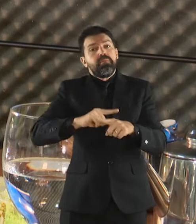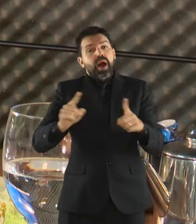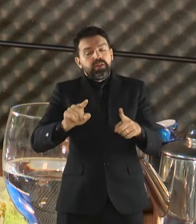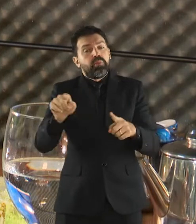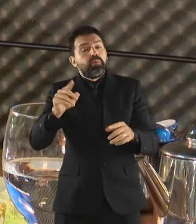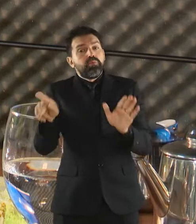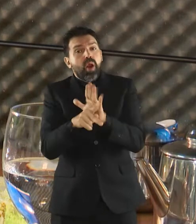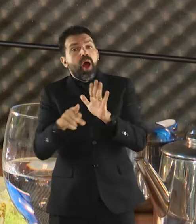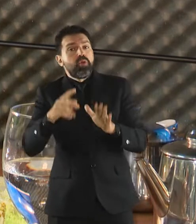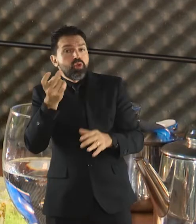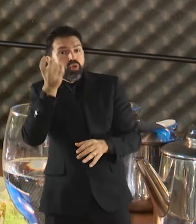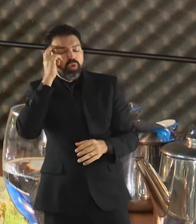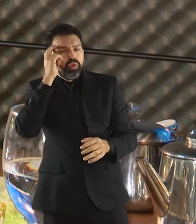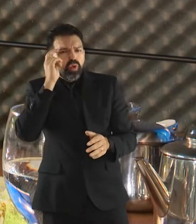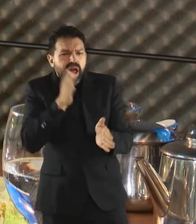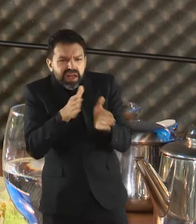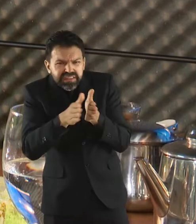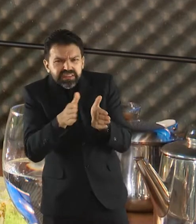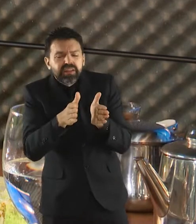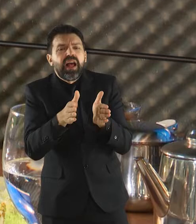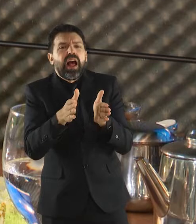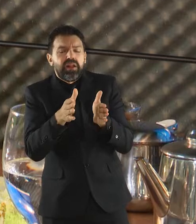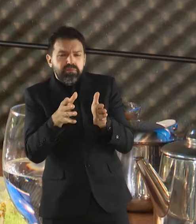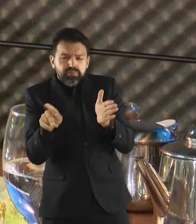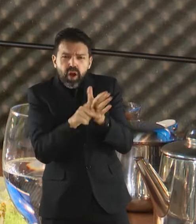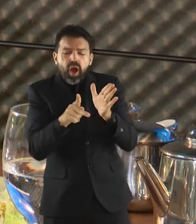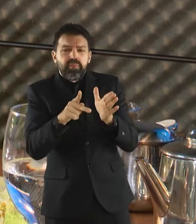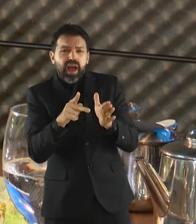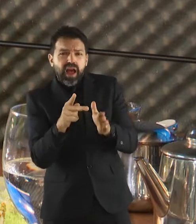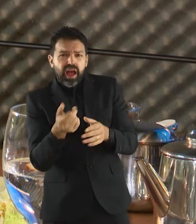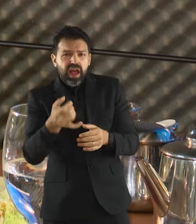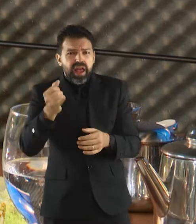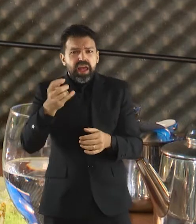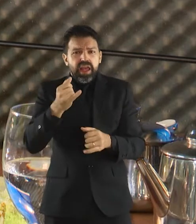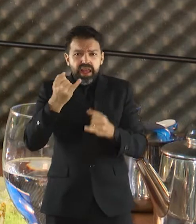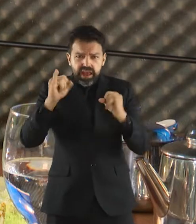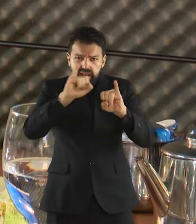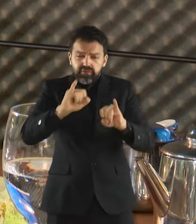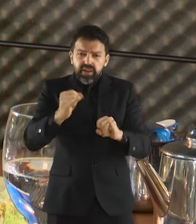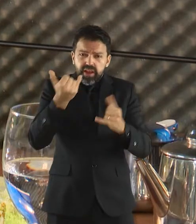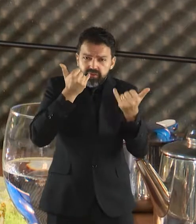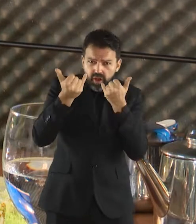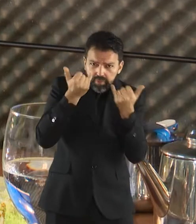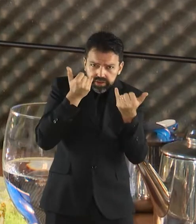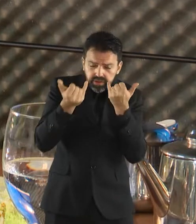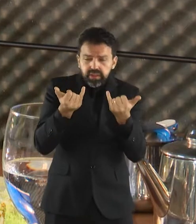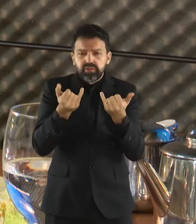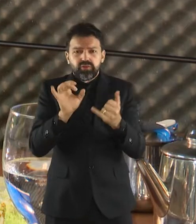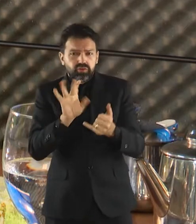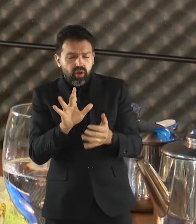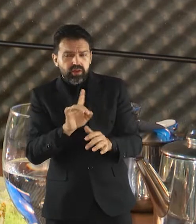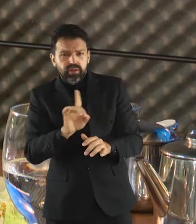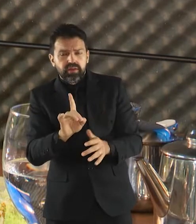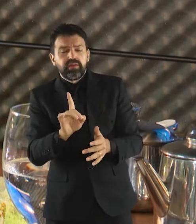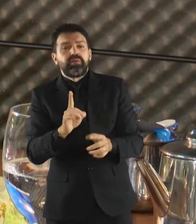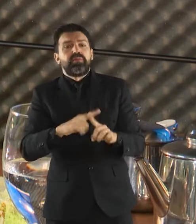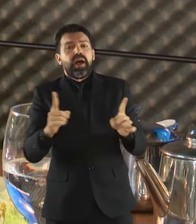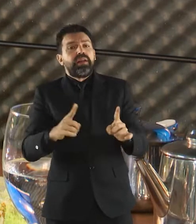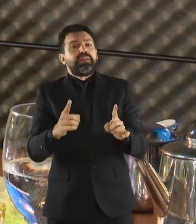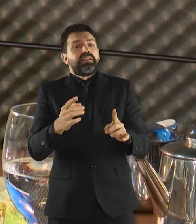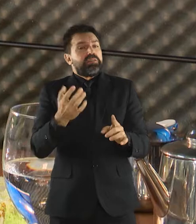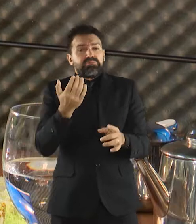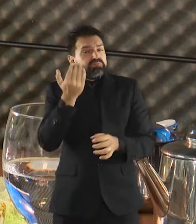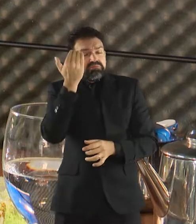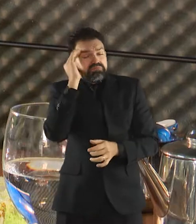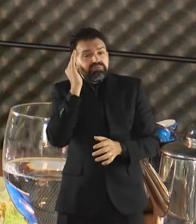é uma cultura de acesso à informação. Entendi. Não é uma cultura de entendimento geral do mundo. Não